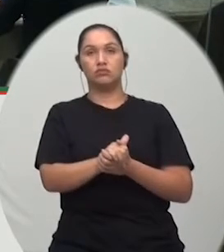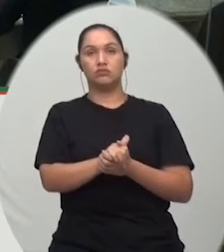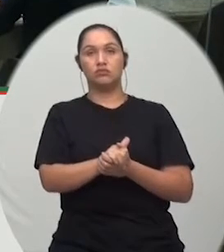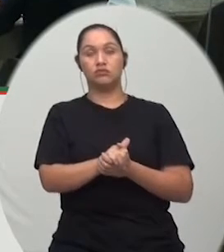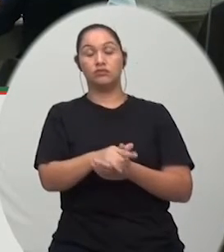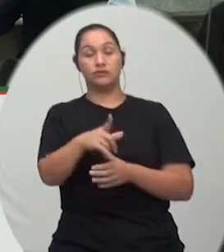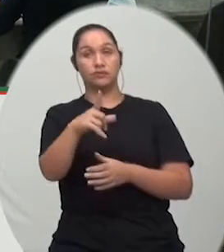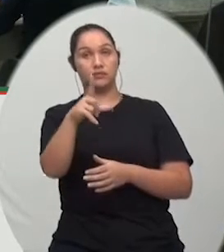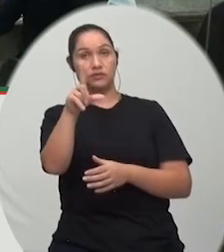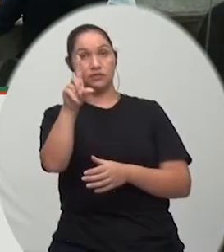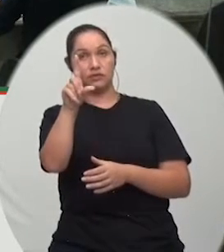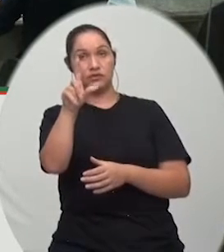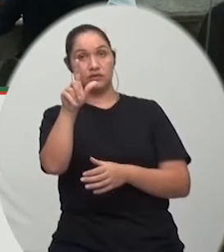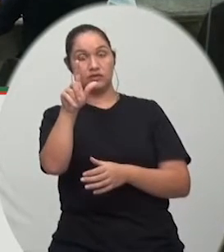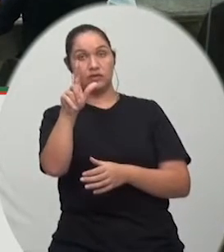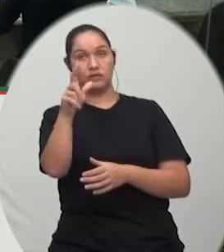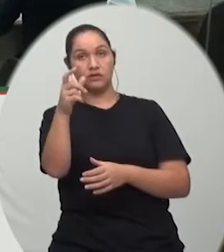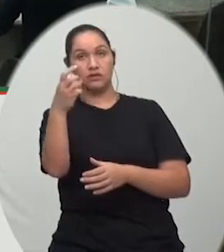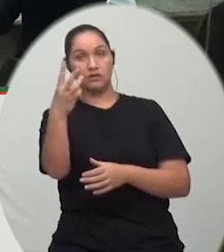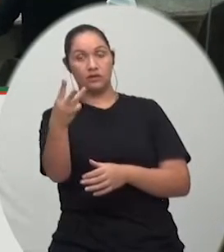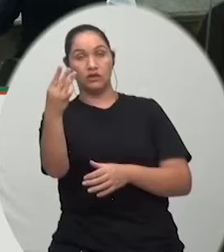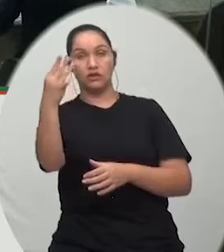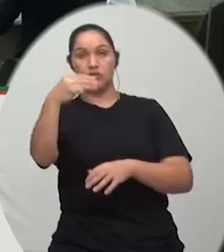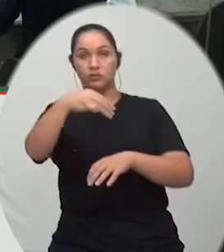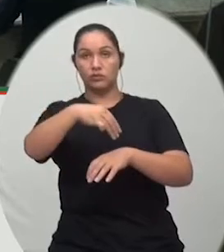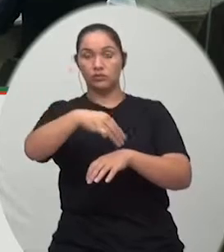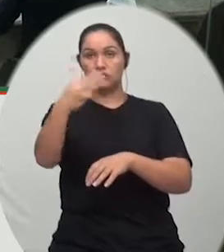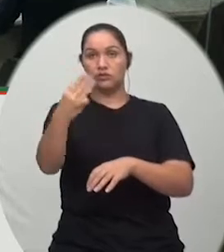Vossa Excelência dispõe de 3 minutos e 30.